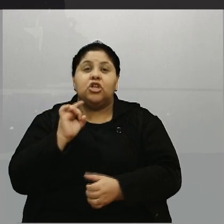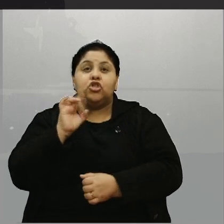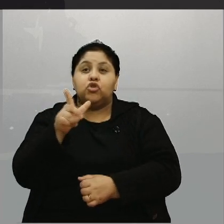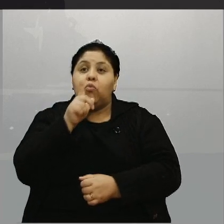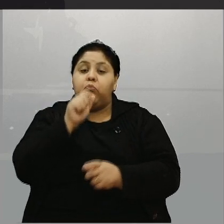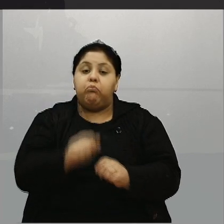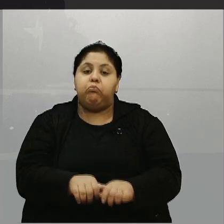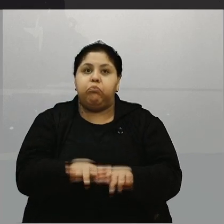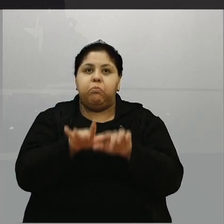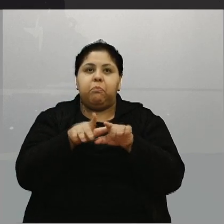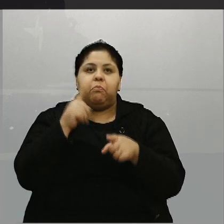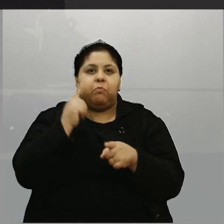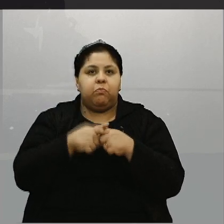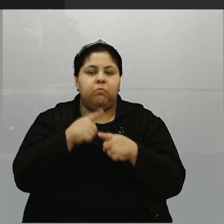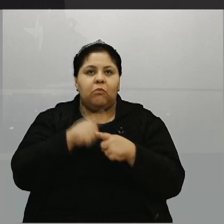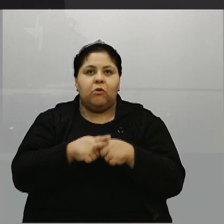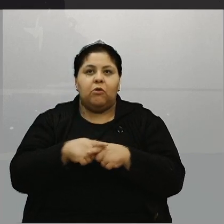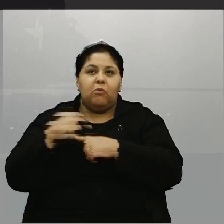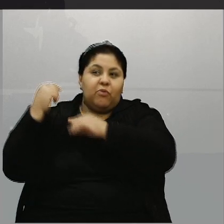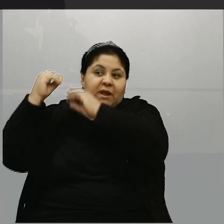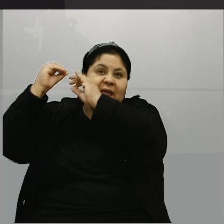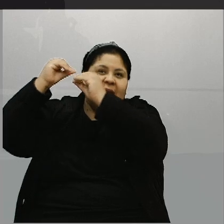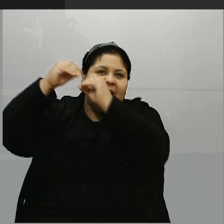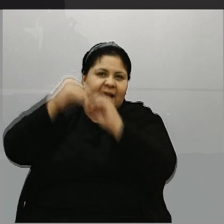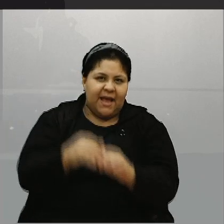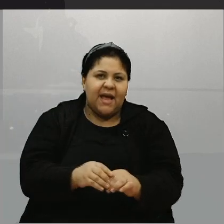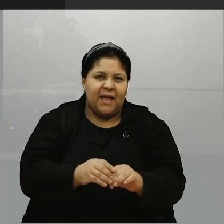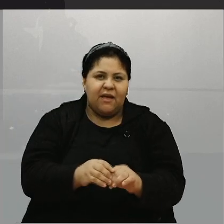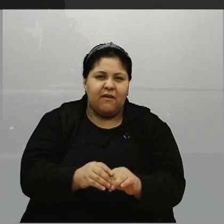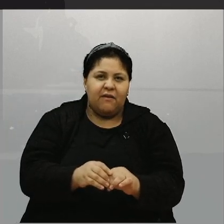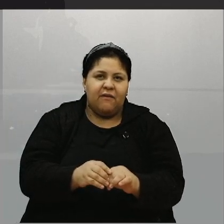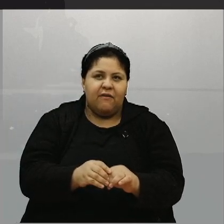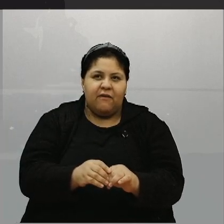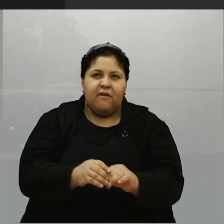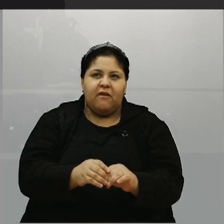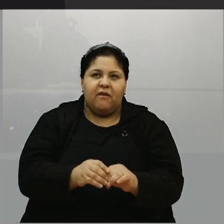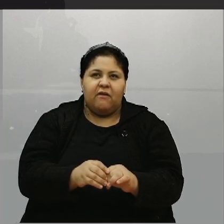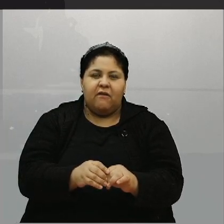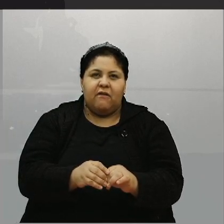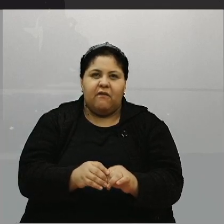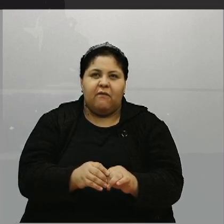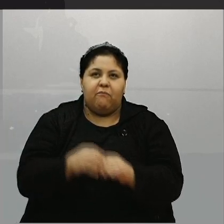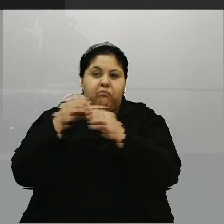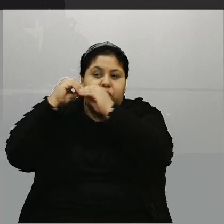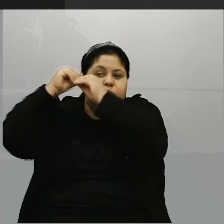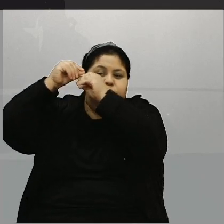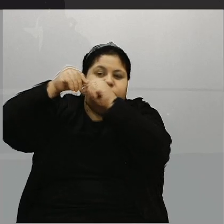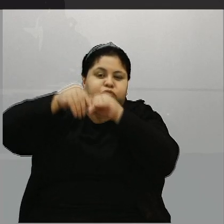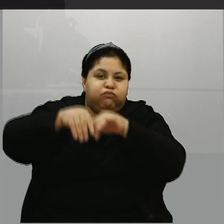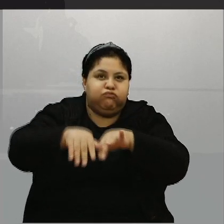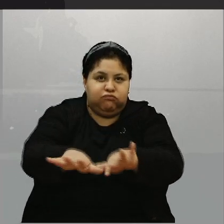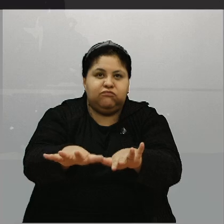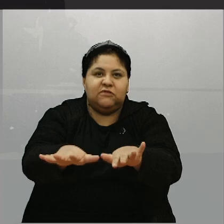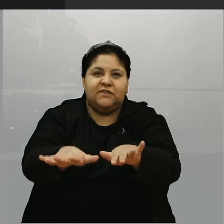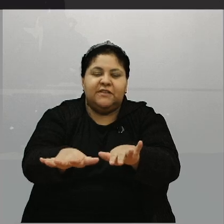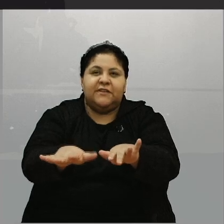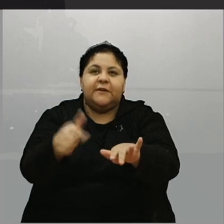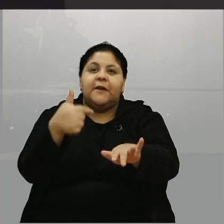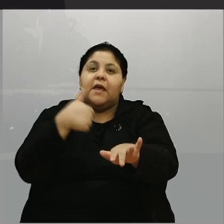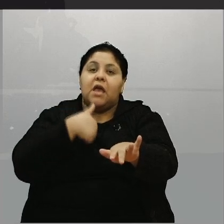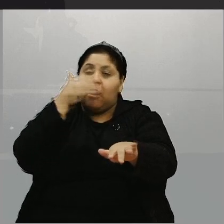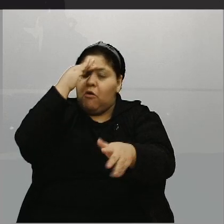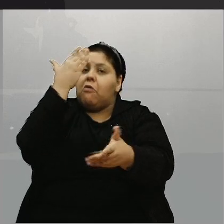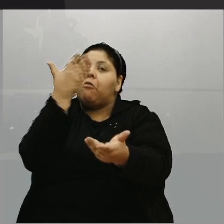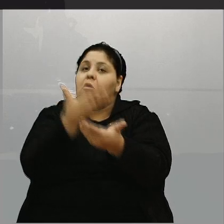alagado ali por causa do que caiu tudo lá na Vila São Pedro e veio tudo de uma vez, aquela alavanche. Então, eu tenho conhecimento que